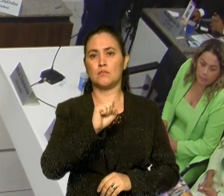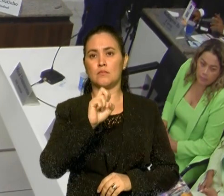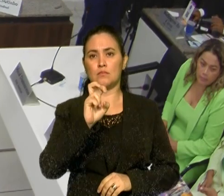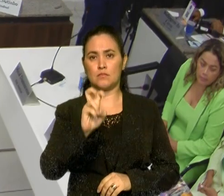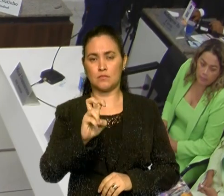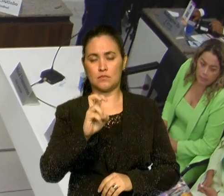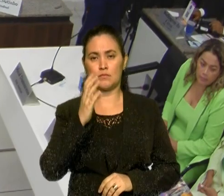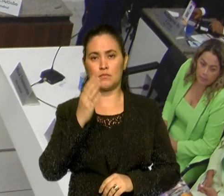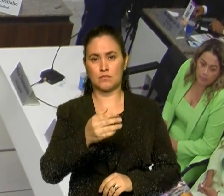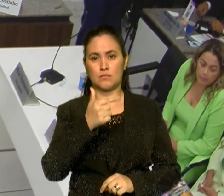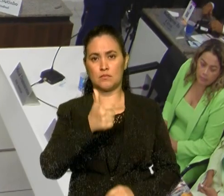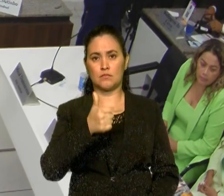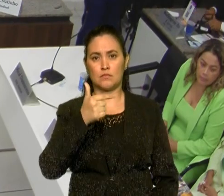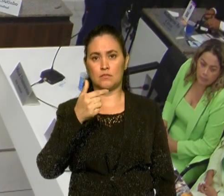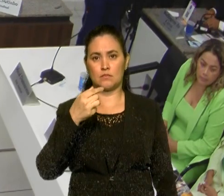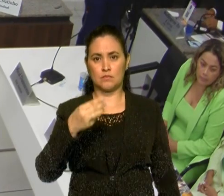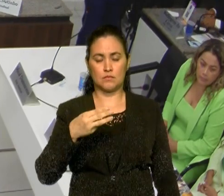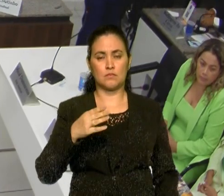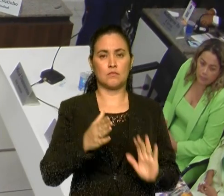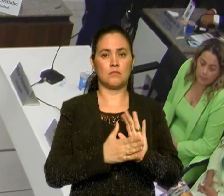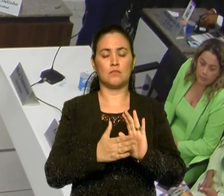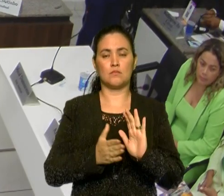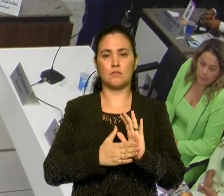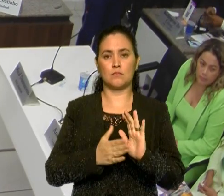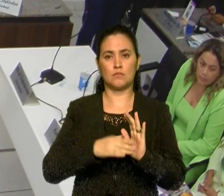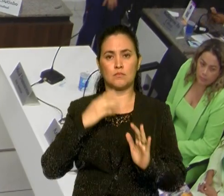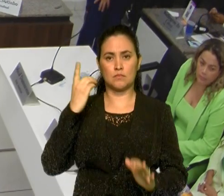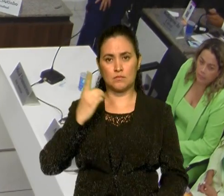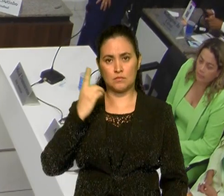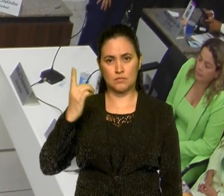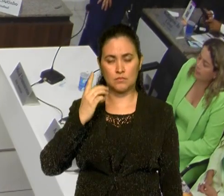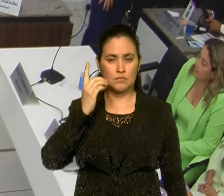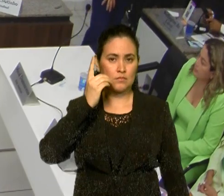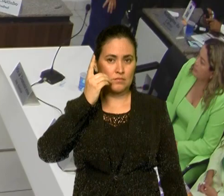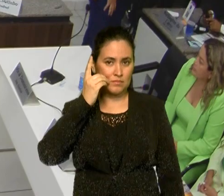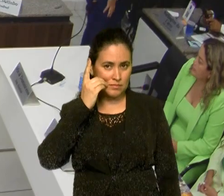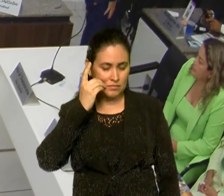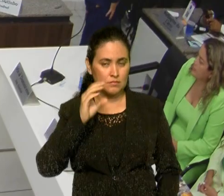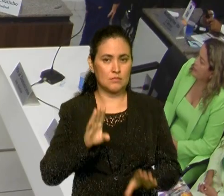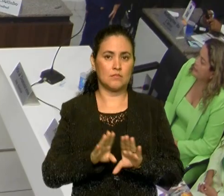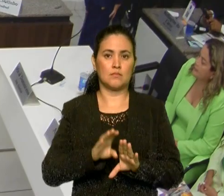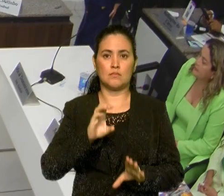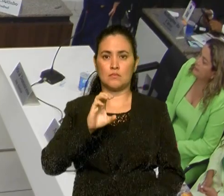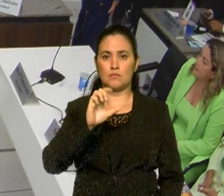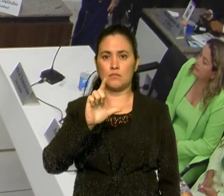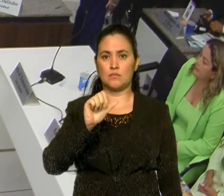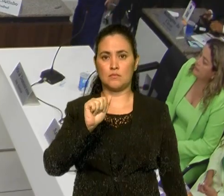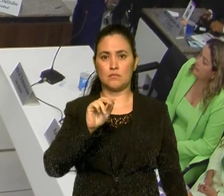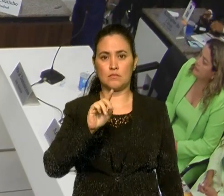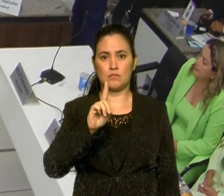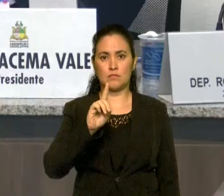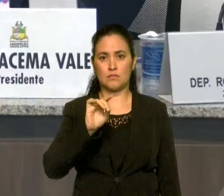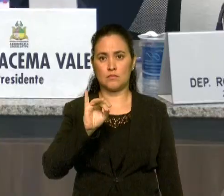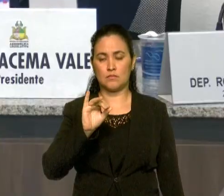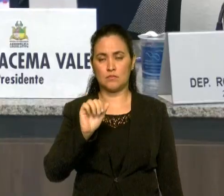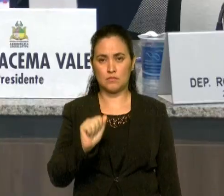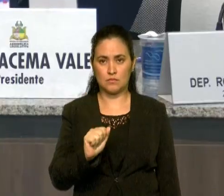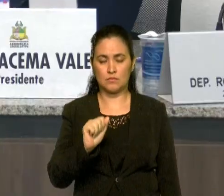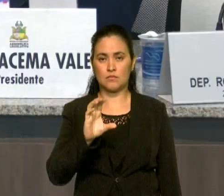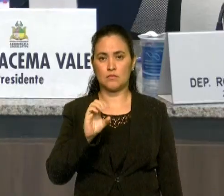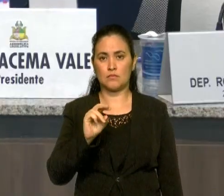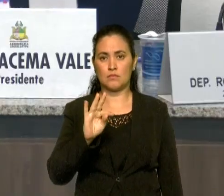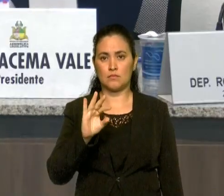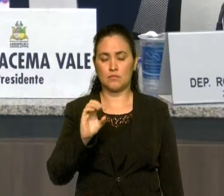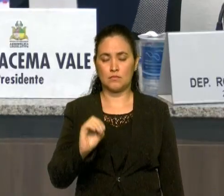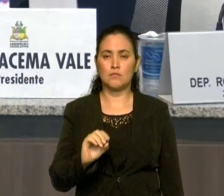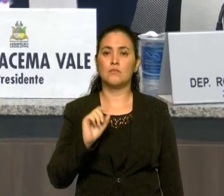285 de 2023, de autoria das deputadas Daniela e Cláudia Coutinho, que eleva o Museu